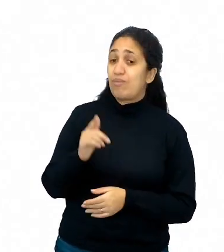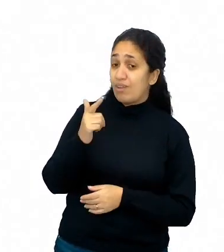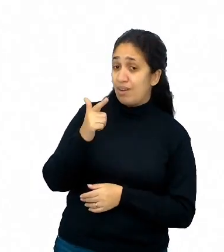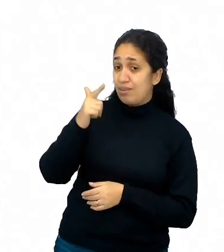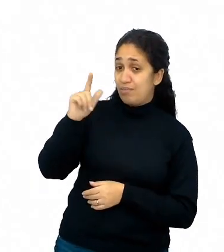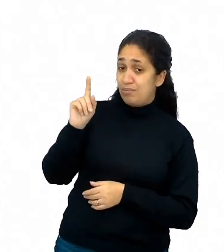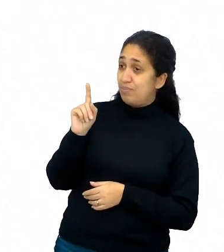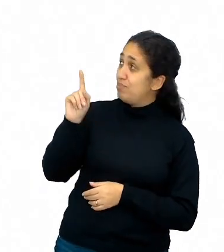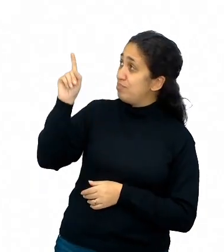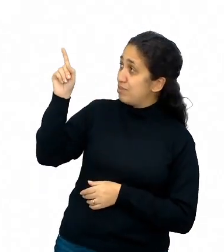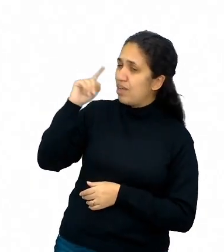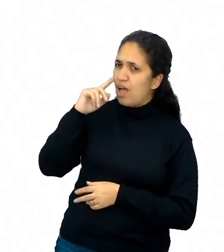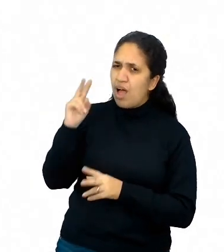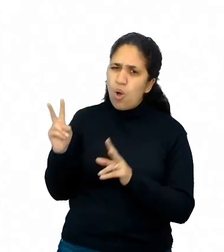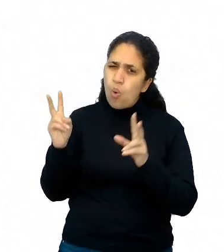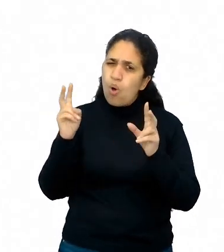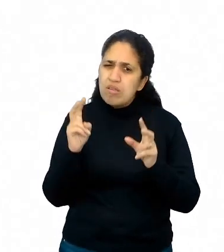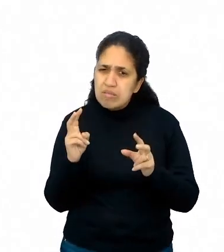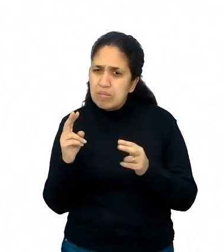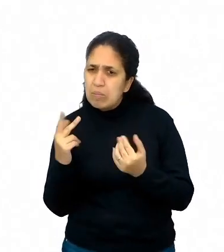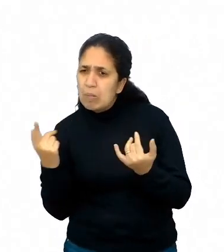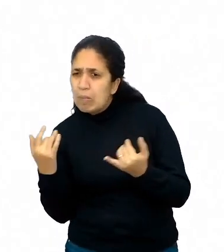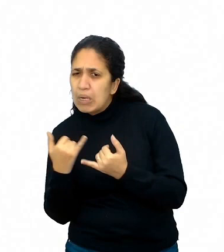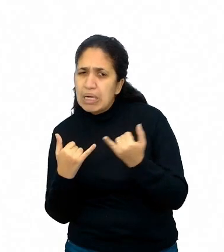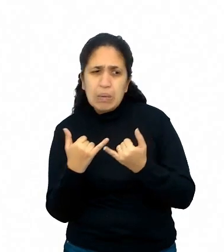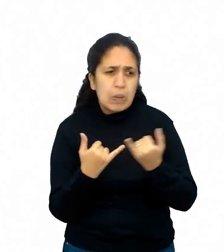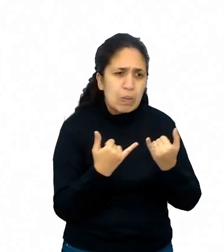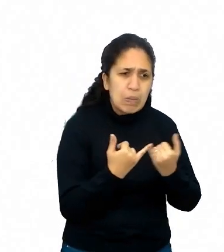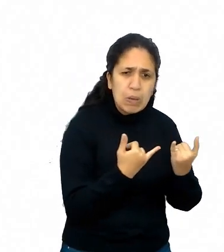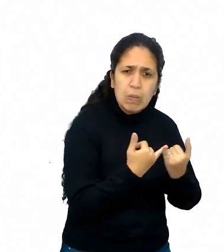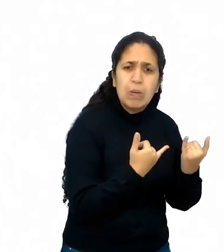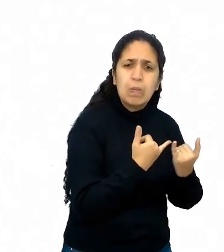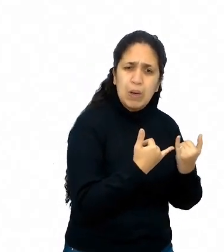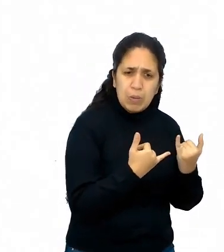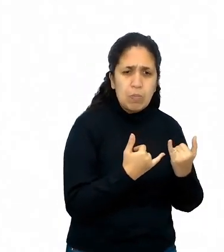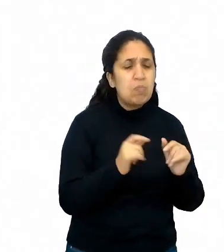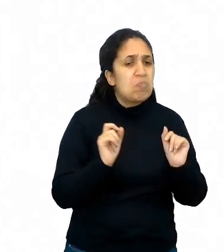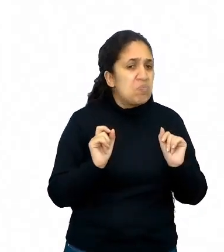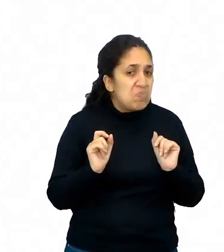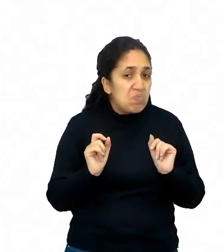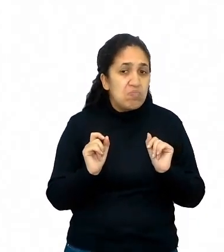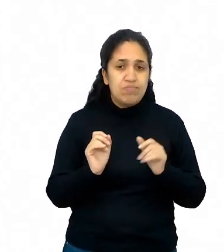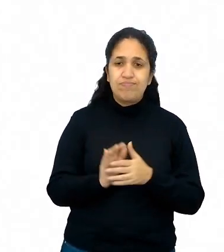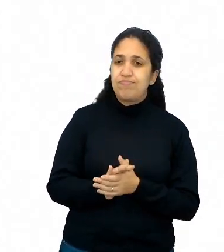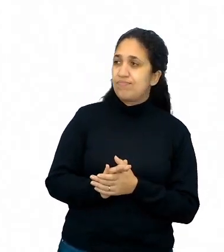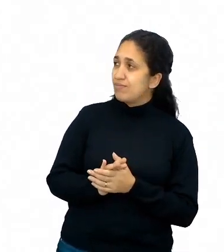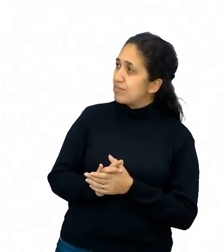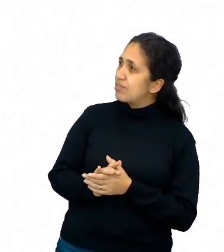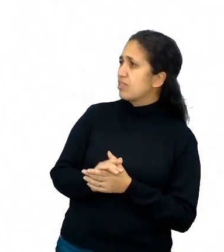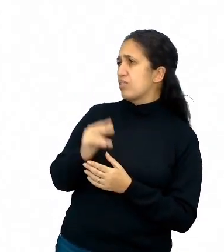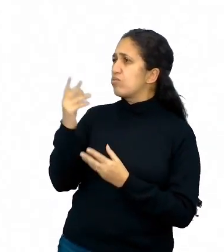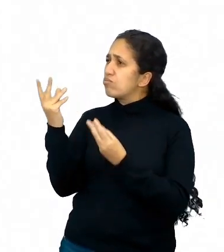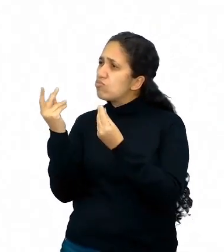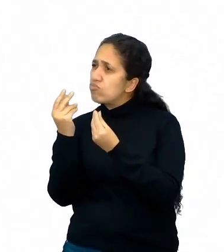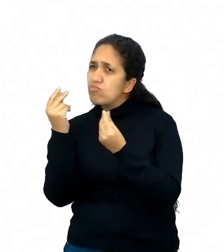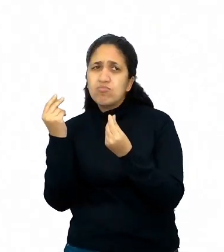o reconhecimento de padrões, que é encontrar similaridades, ver